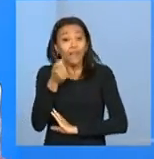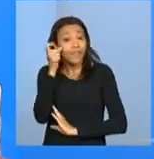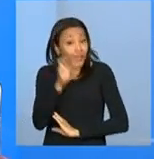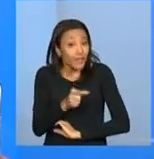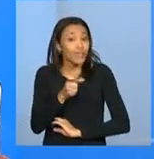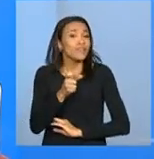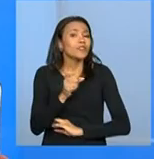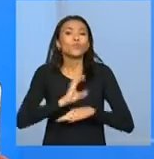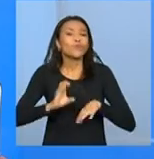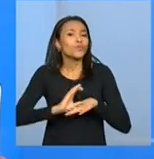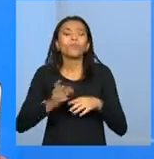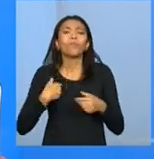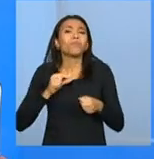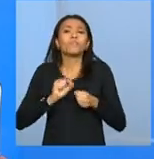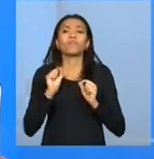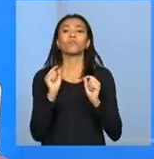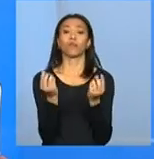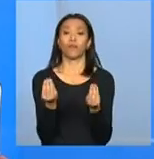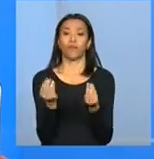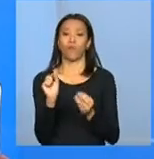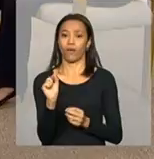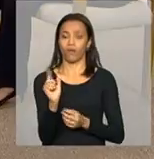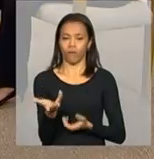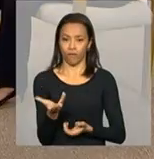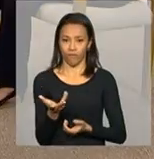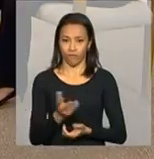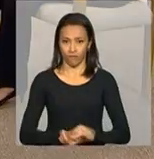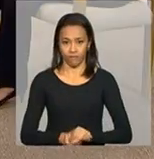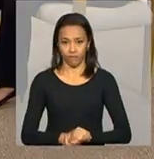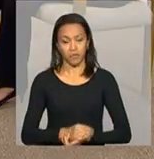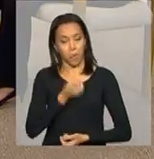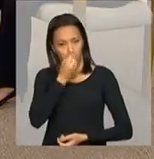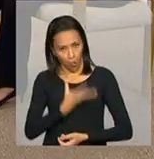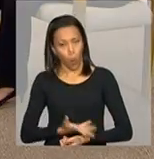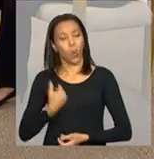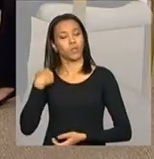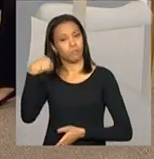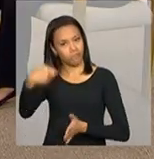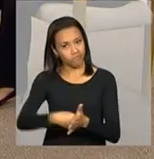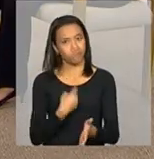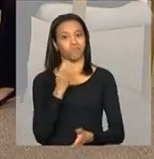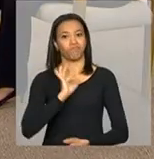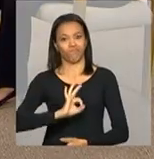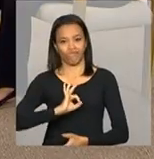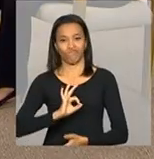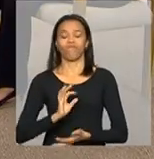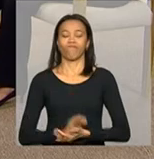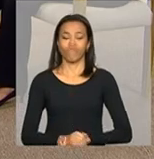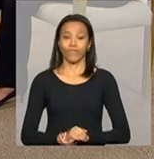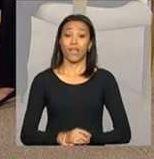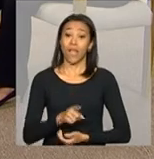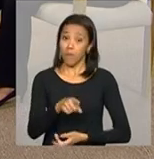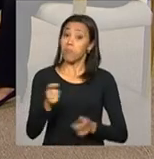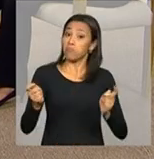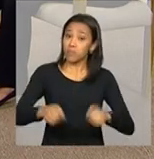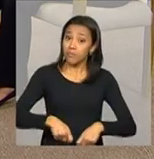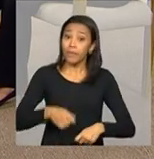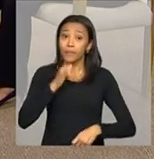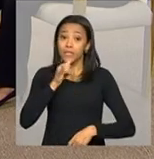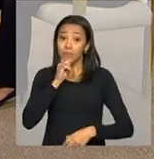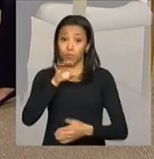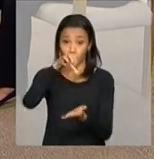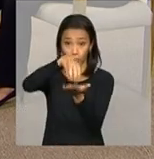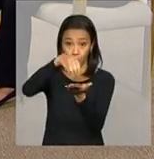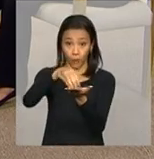qualificação, o que que ele precisa fazer? Essa pergunta é muito boa, não é? Porque uma possibilidade é o CRAS ter ido